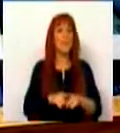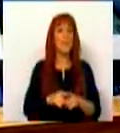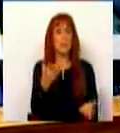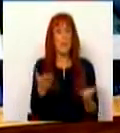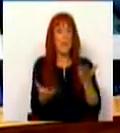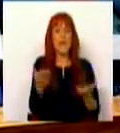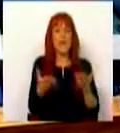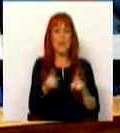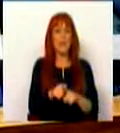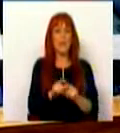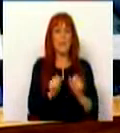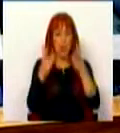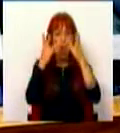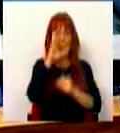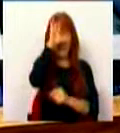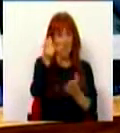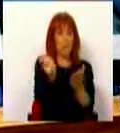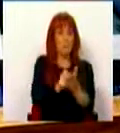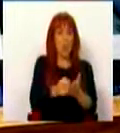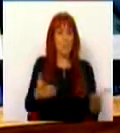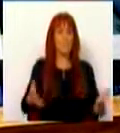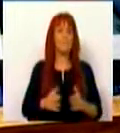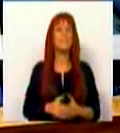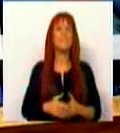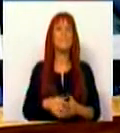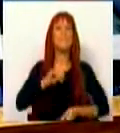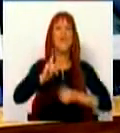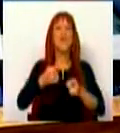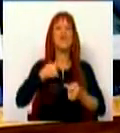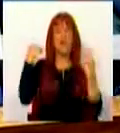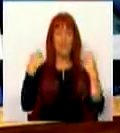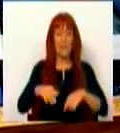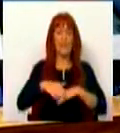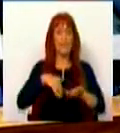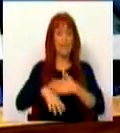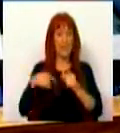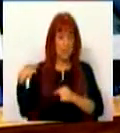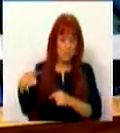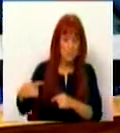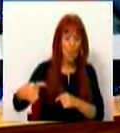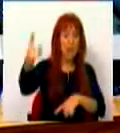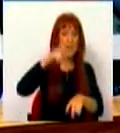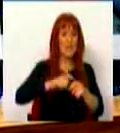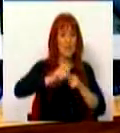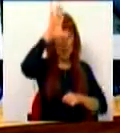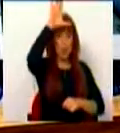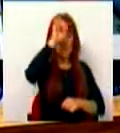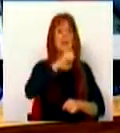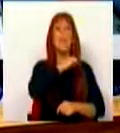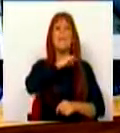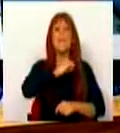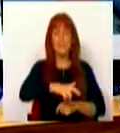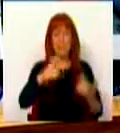equilíbrio no Orçamento de Estado. Aquilo que nós temos feito ao longo desta legislatura